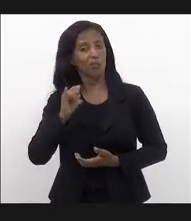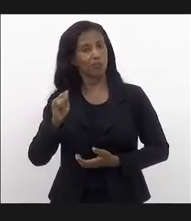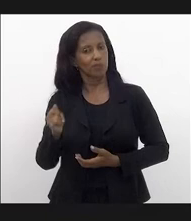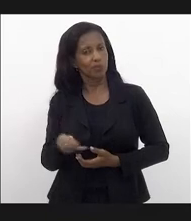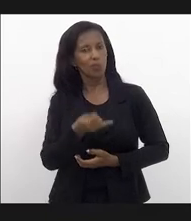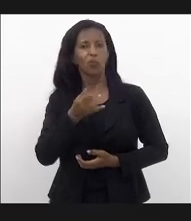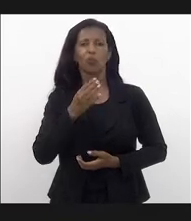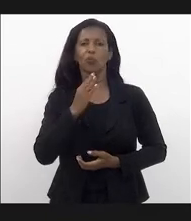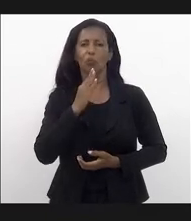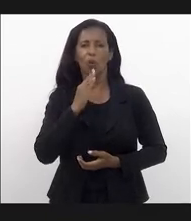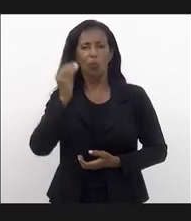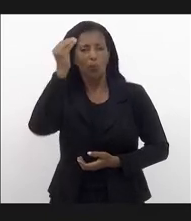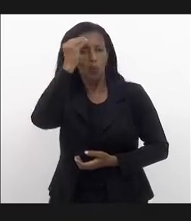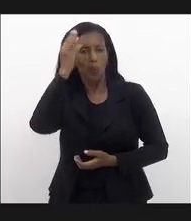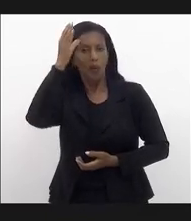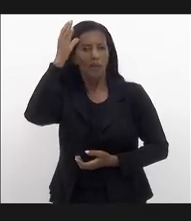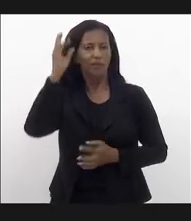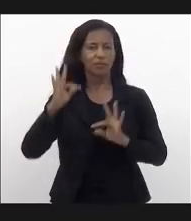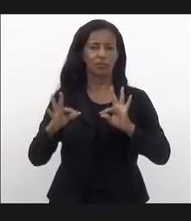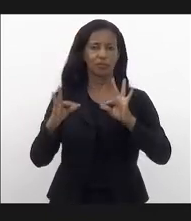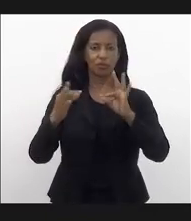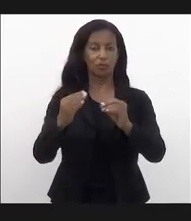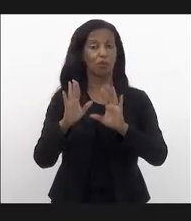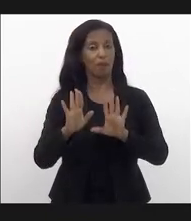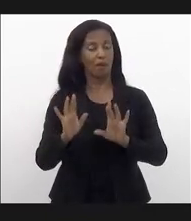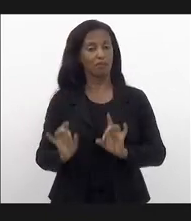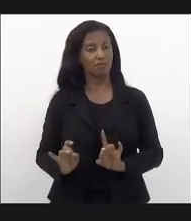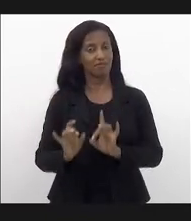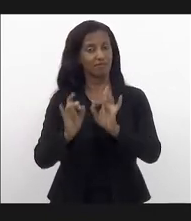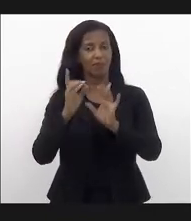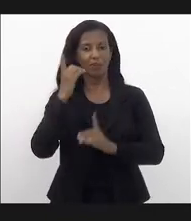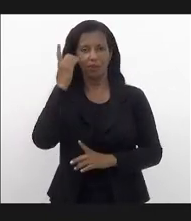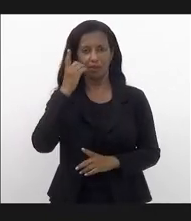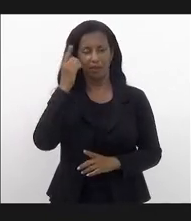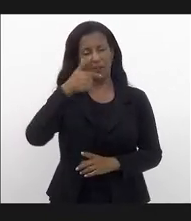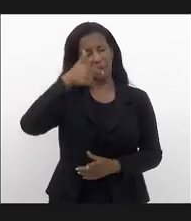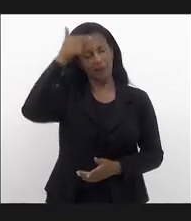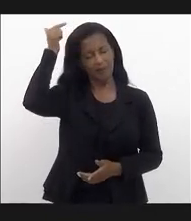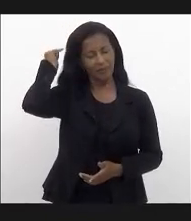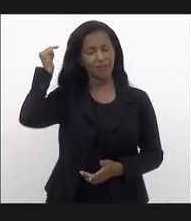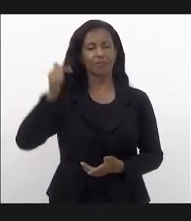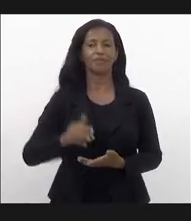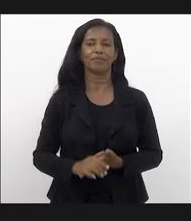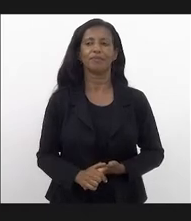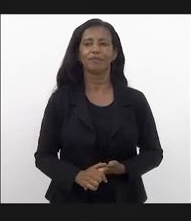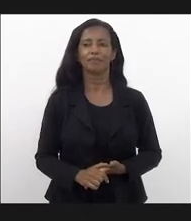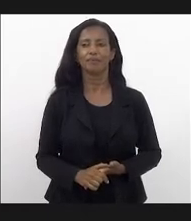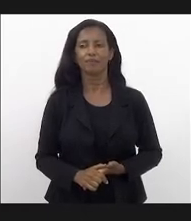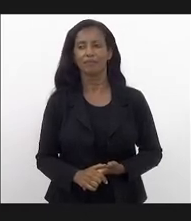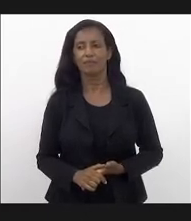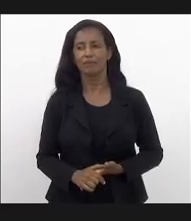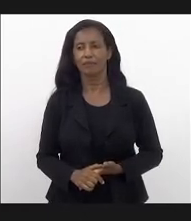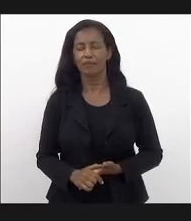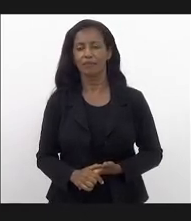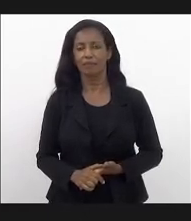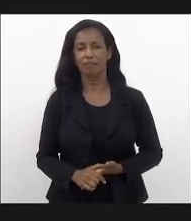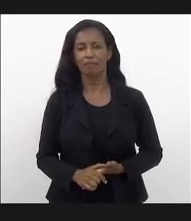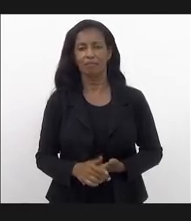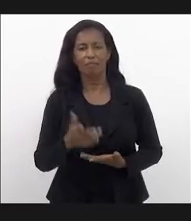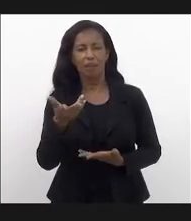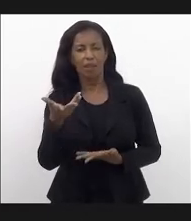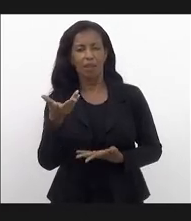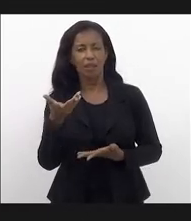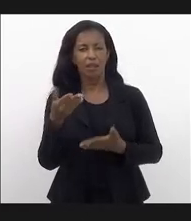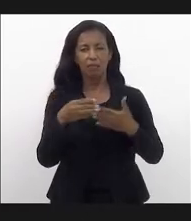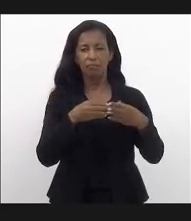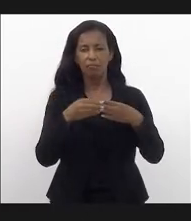do conhecimento de todos mas especialmente do deputado Luiz Paulo que capitaneou um